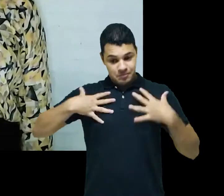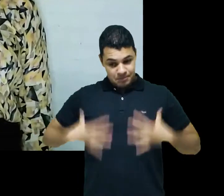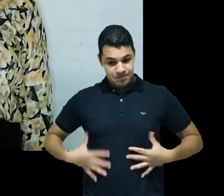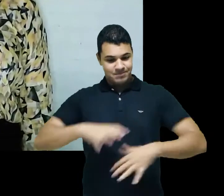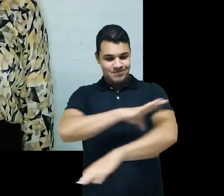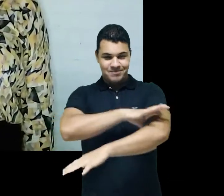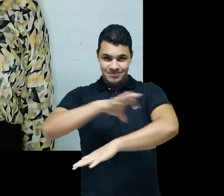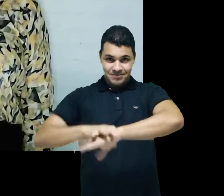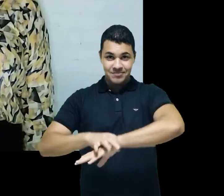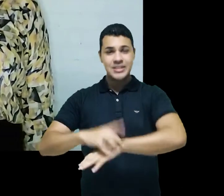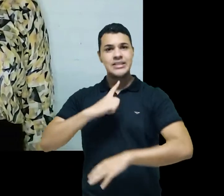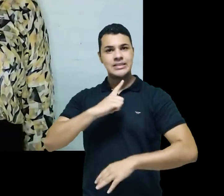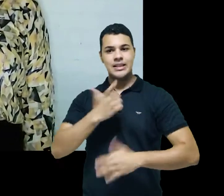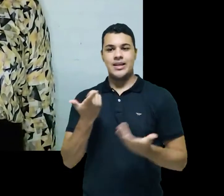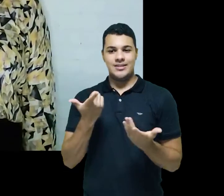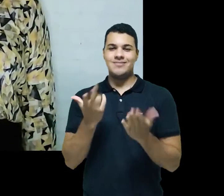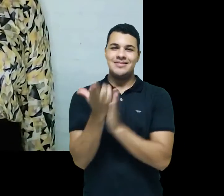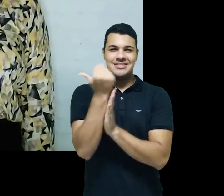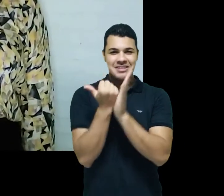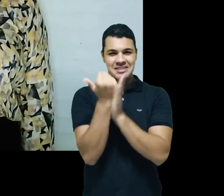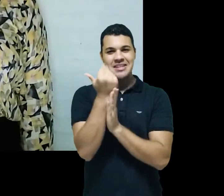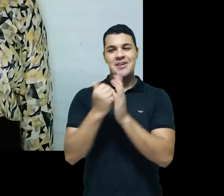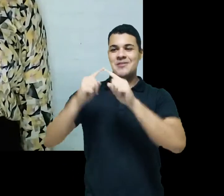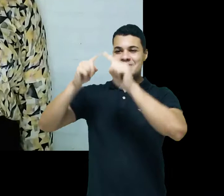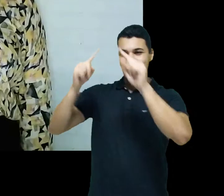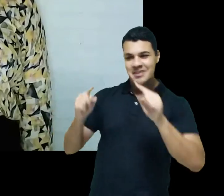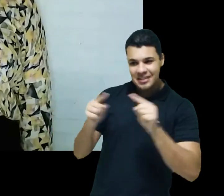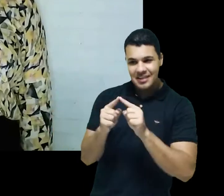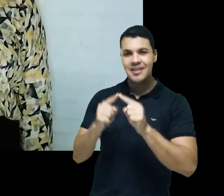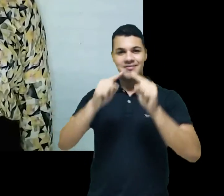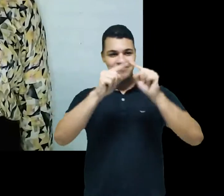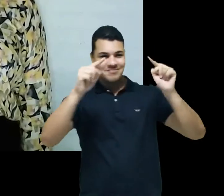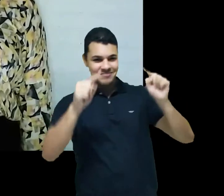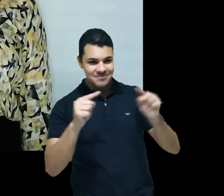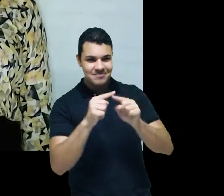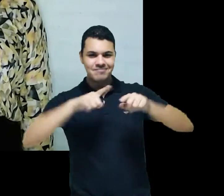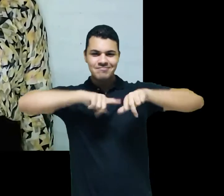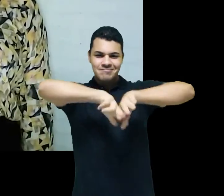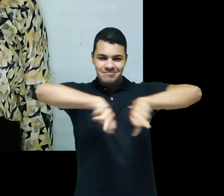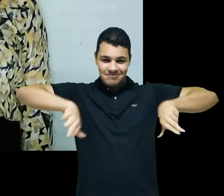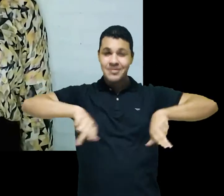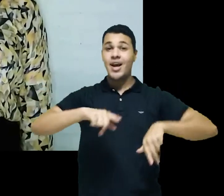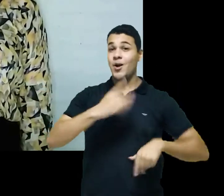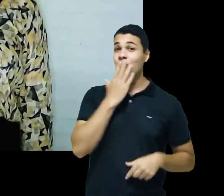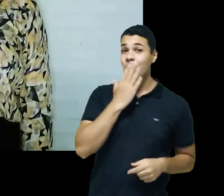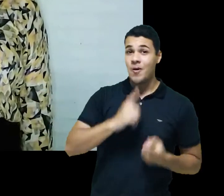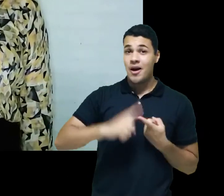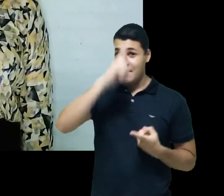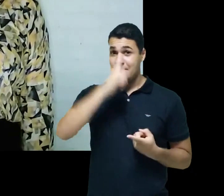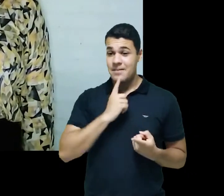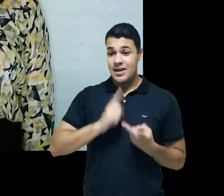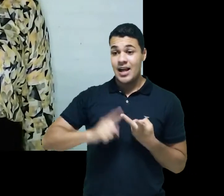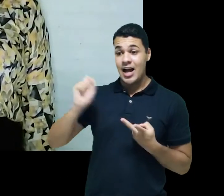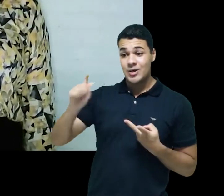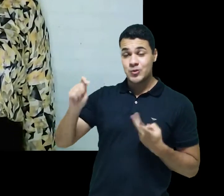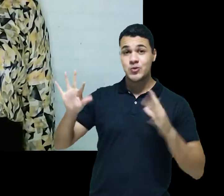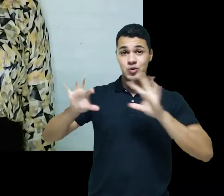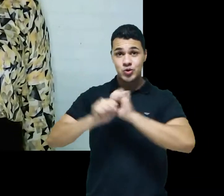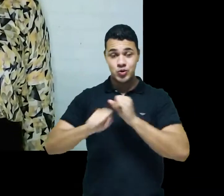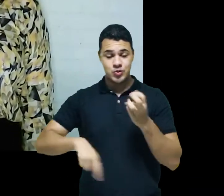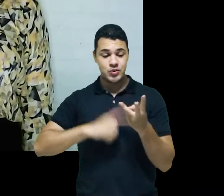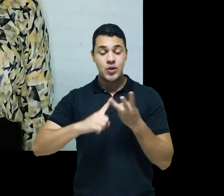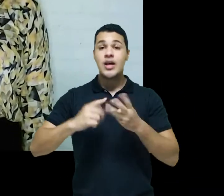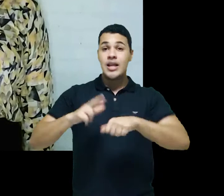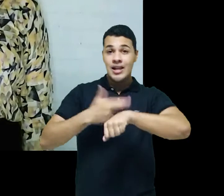uma camisa de manga longa com estampas geométricas nas cores amarela, azul